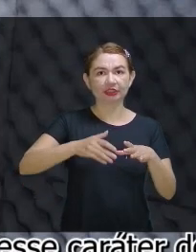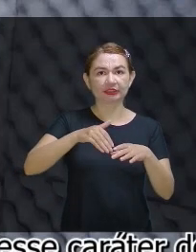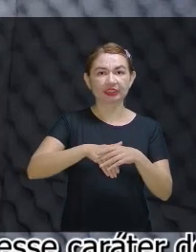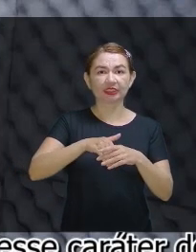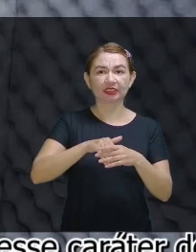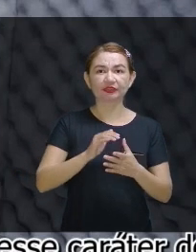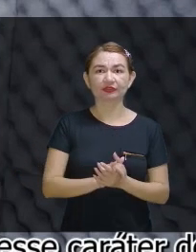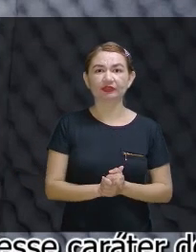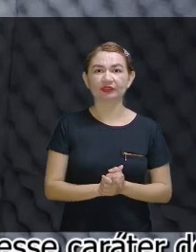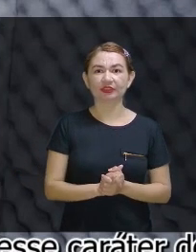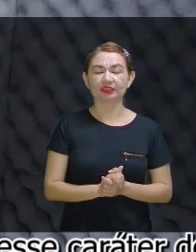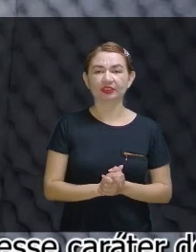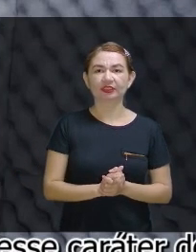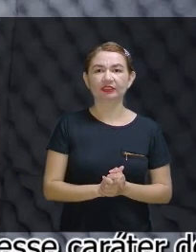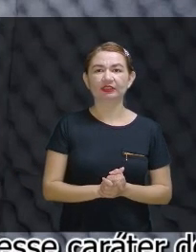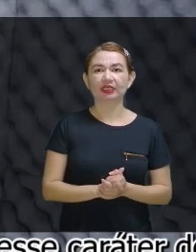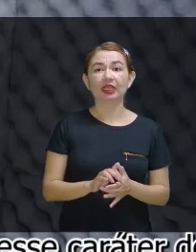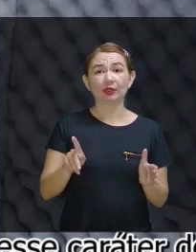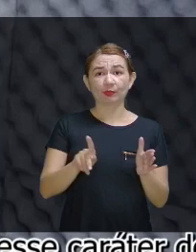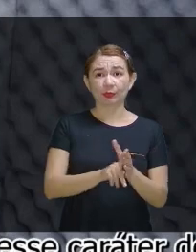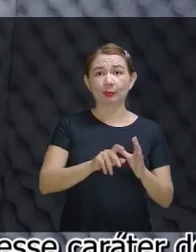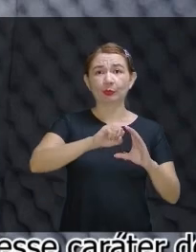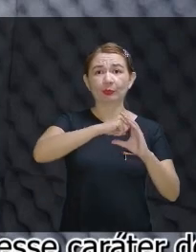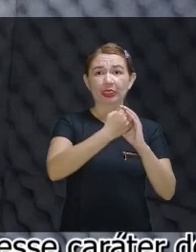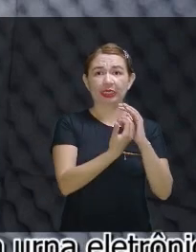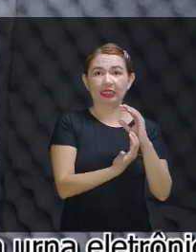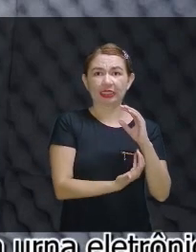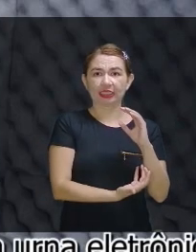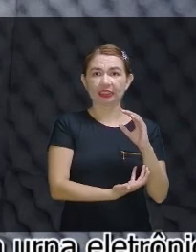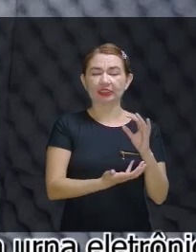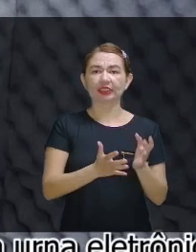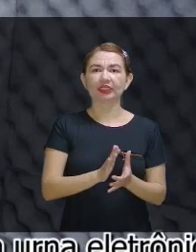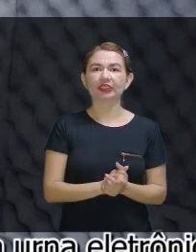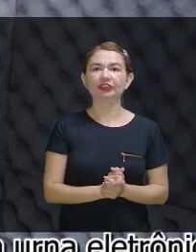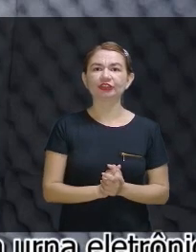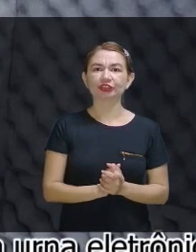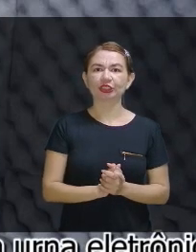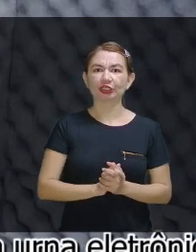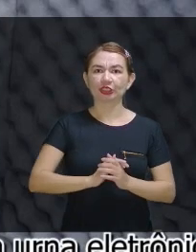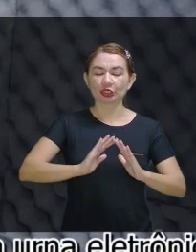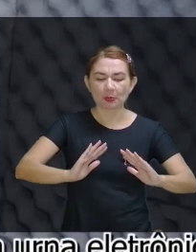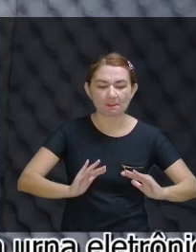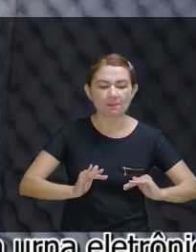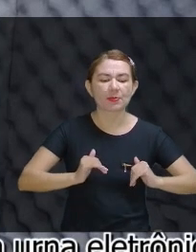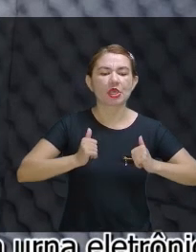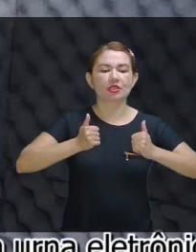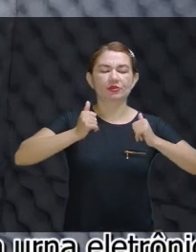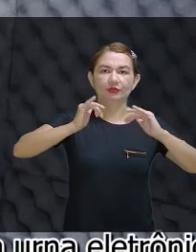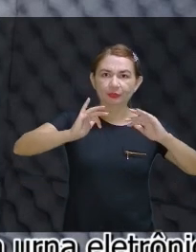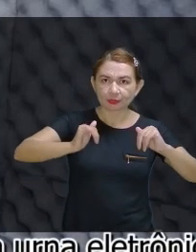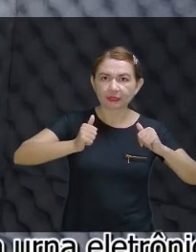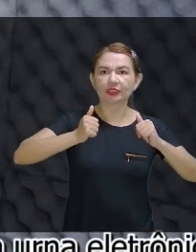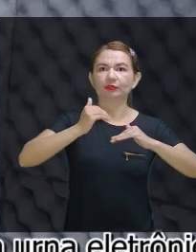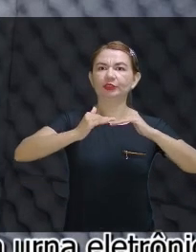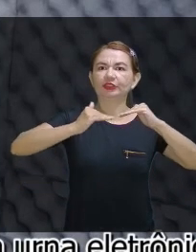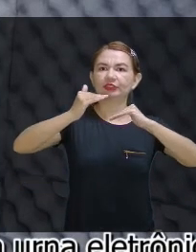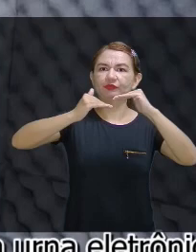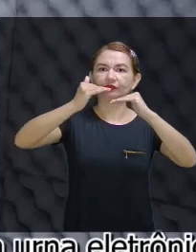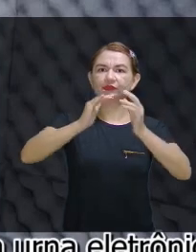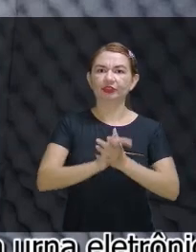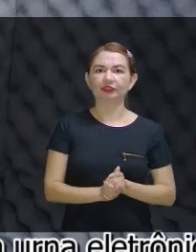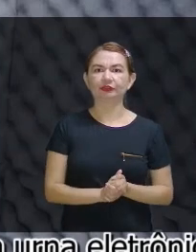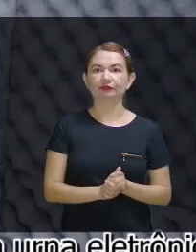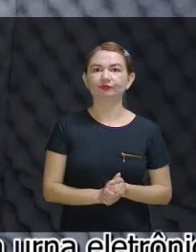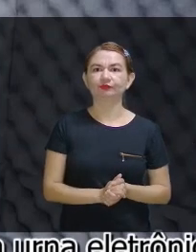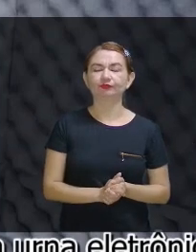esse caráter de estarem constantemente aprimorando os seus quadros,